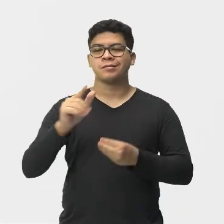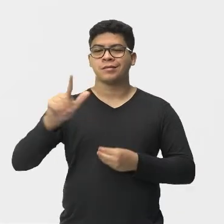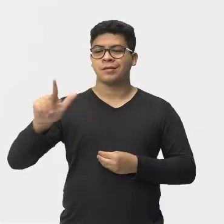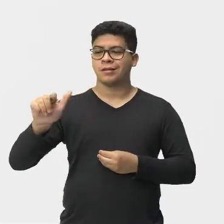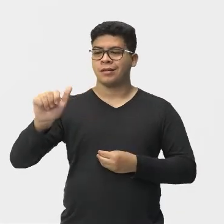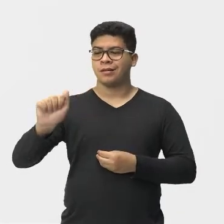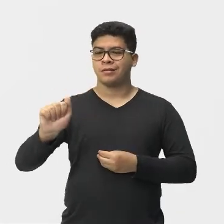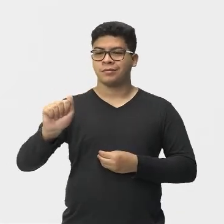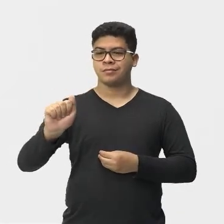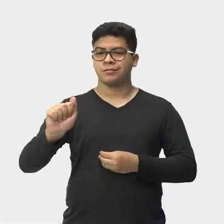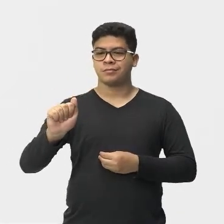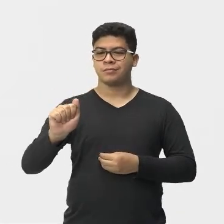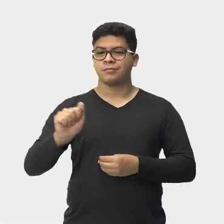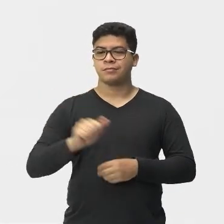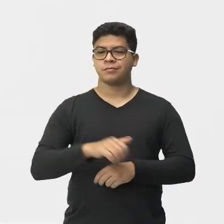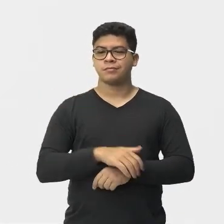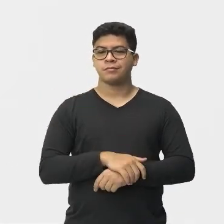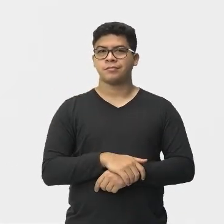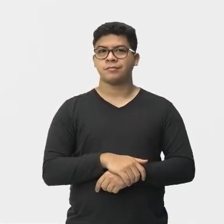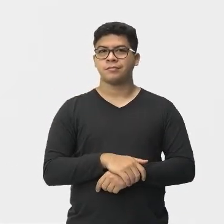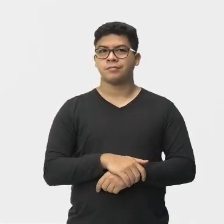alumna